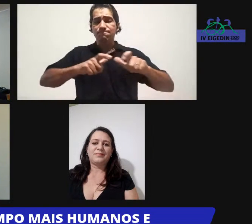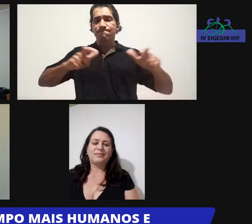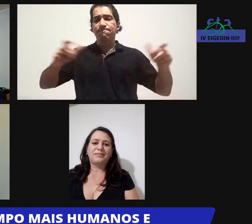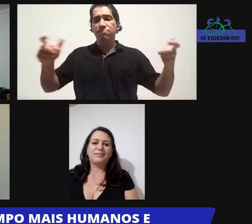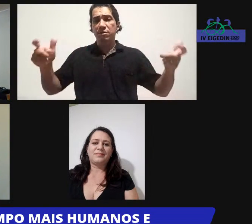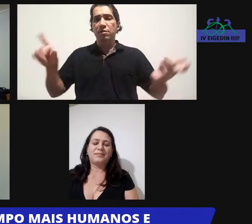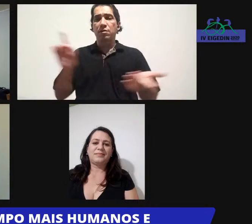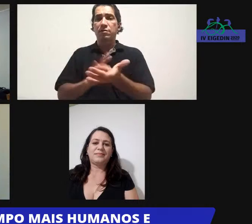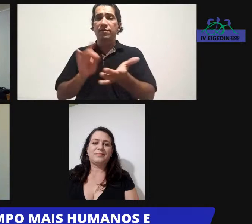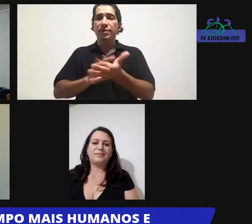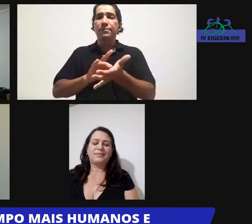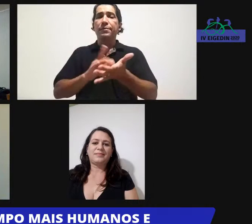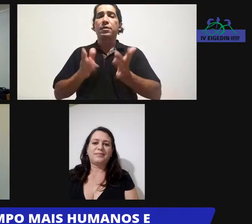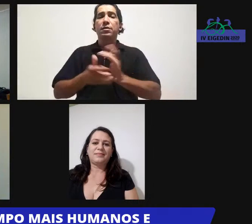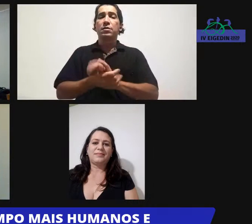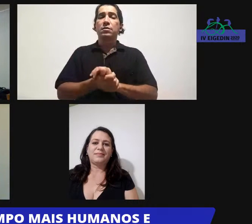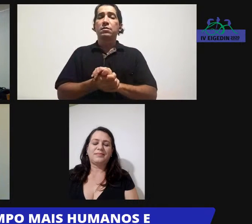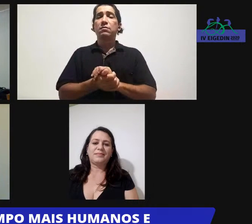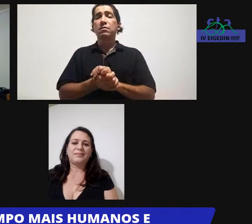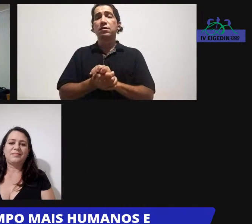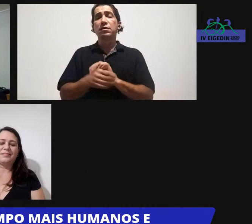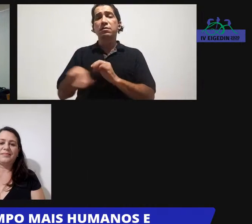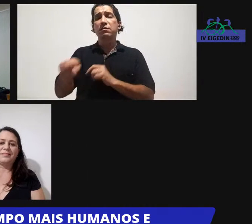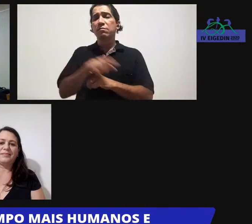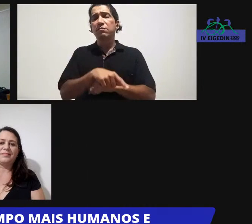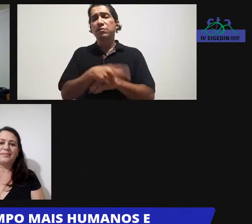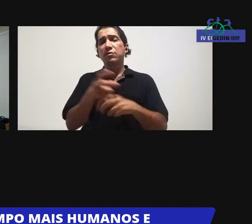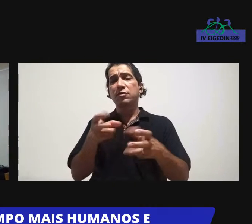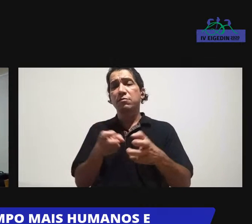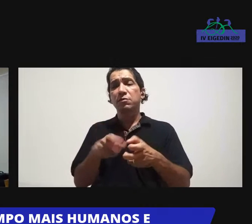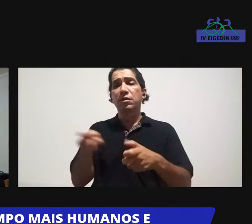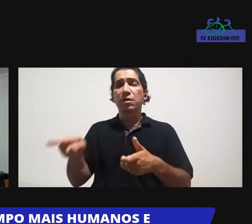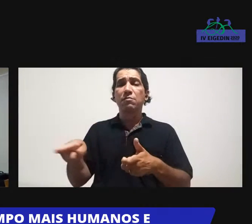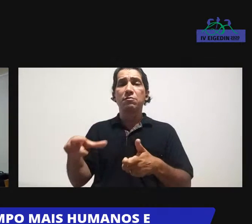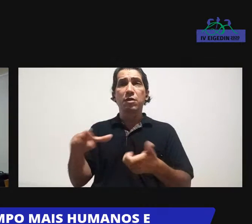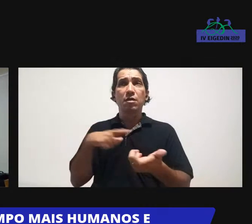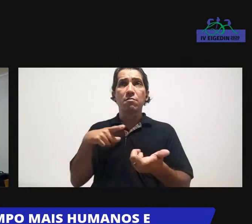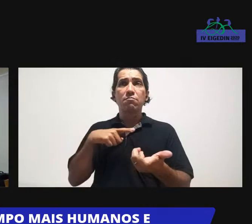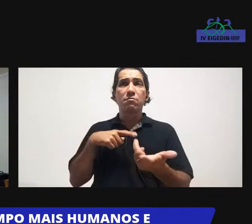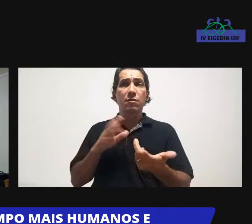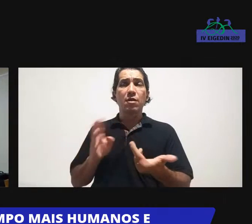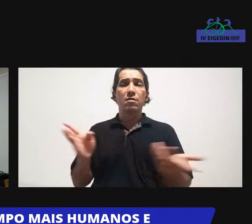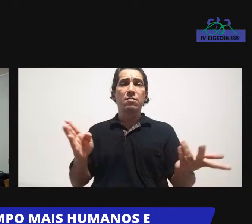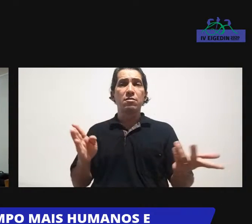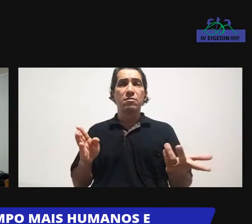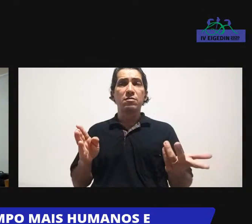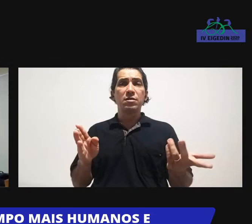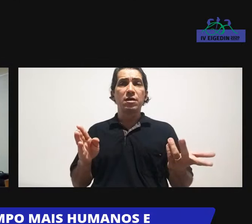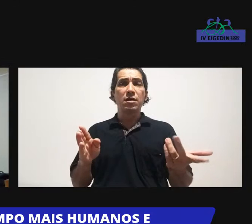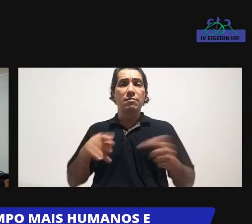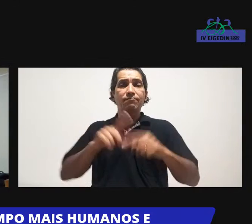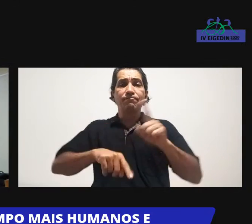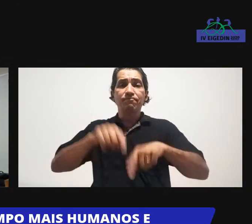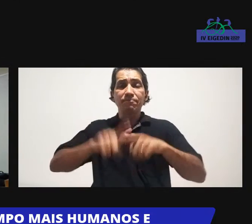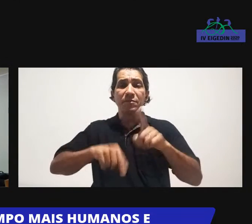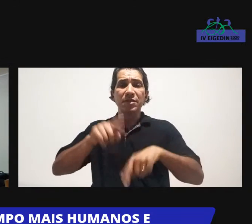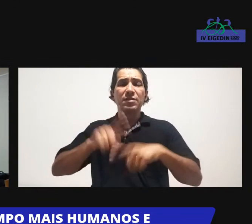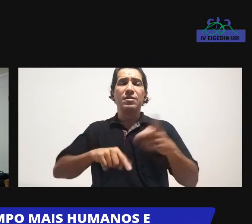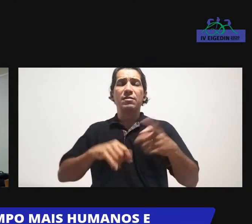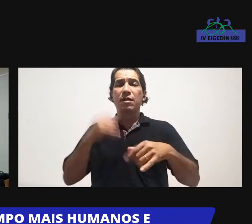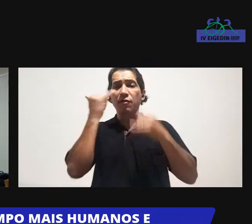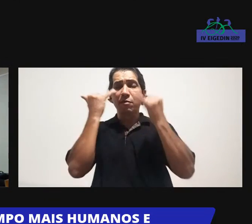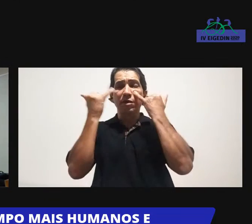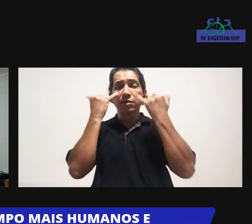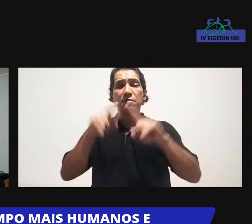vocês podem observar. Então, ele já tinha todos esses inputs aí, mas ainda tinha todos esses problemas aqui que ele